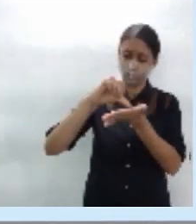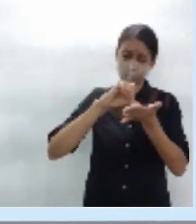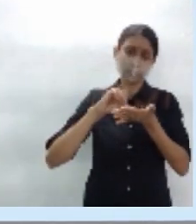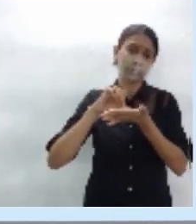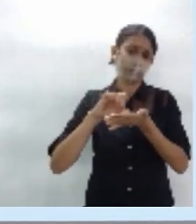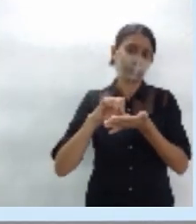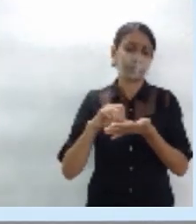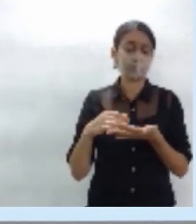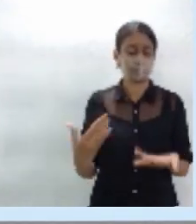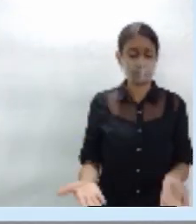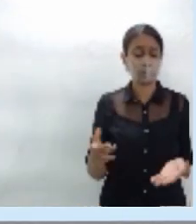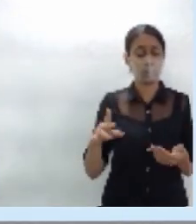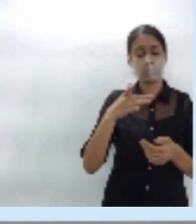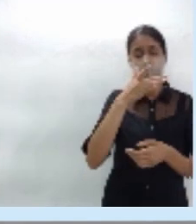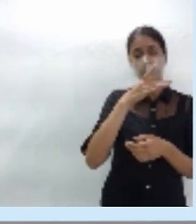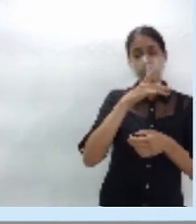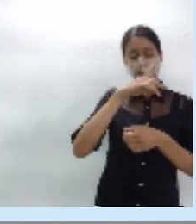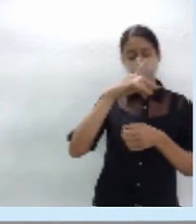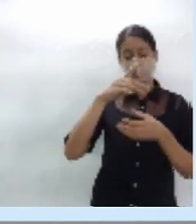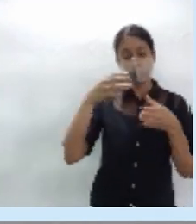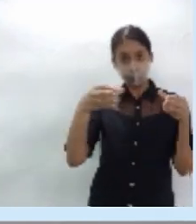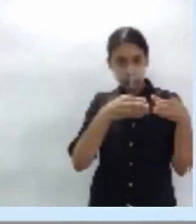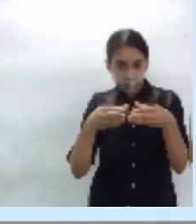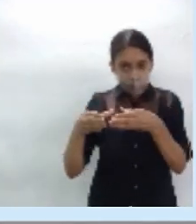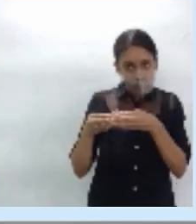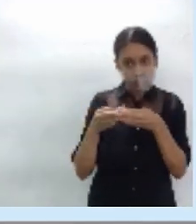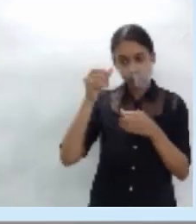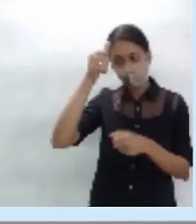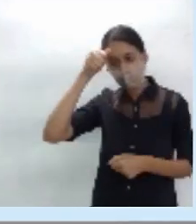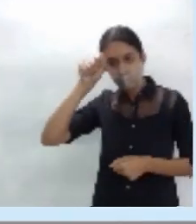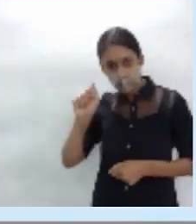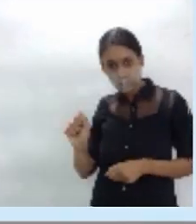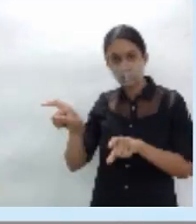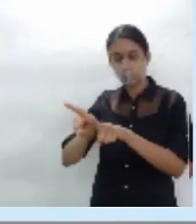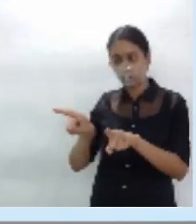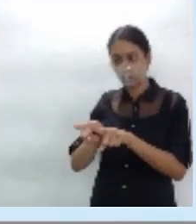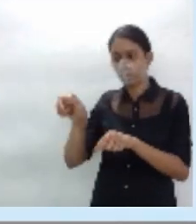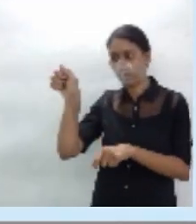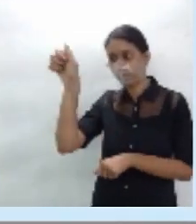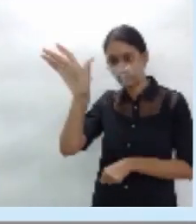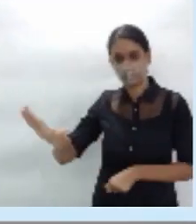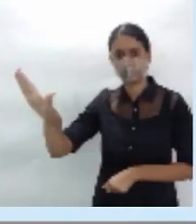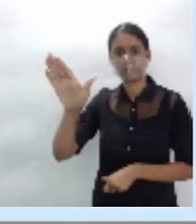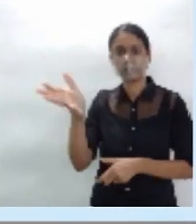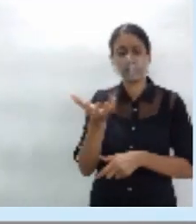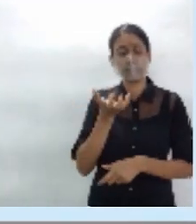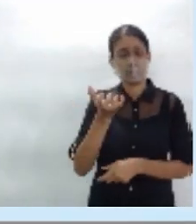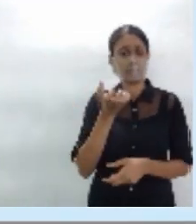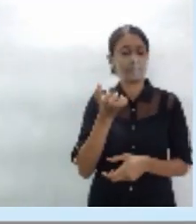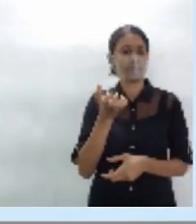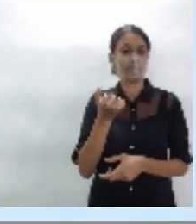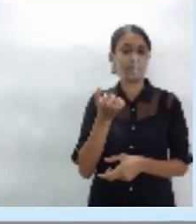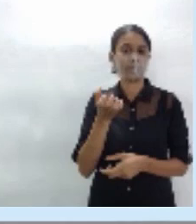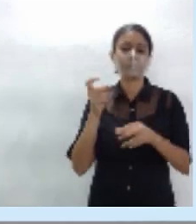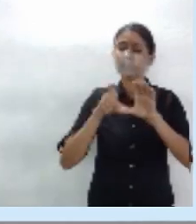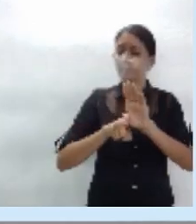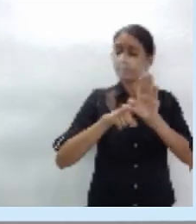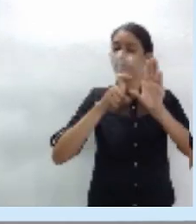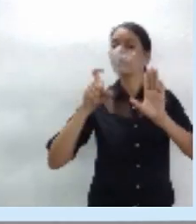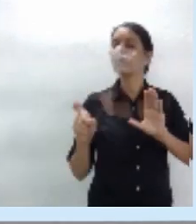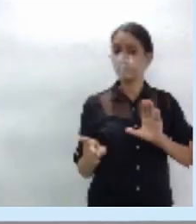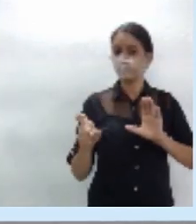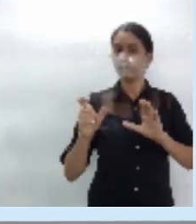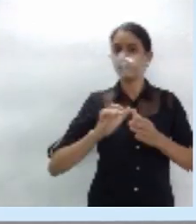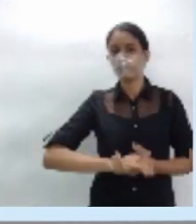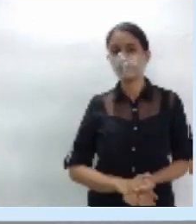os povos quiseram, dos continentes asiáticos e africanos, quiseram simplesmente sua